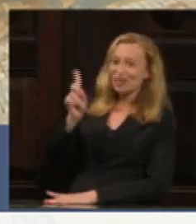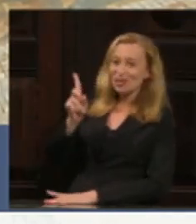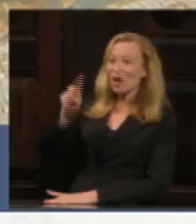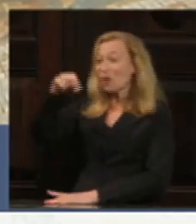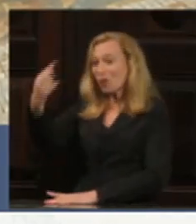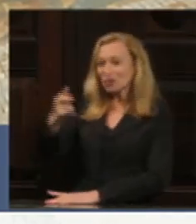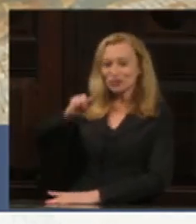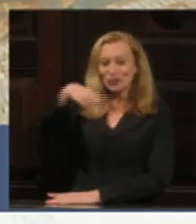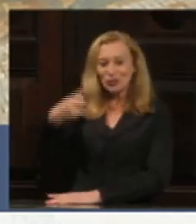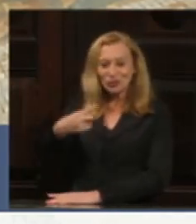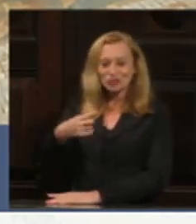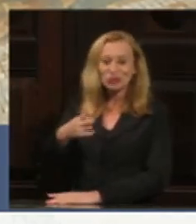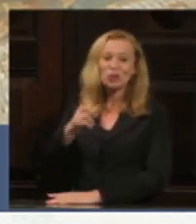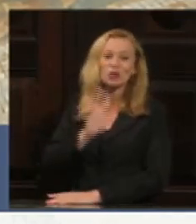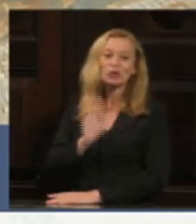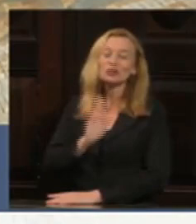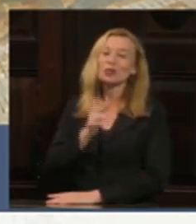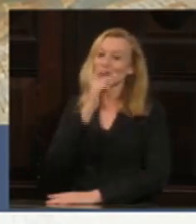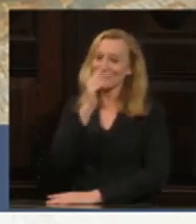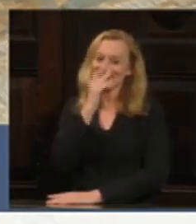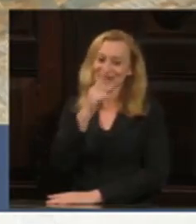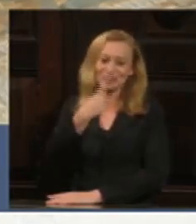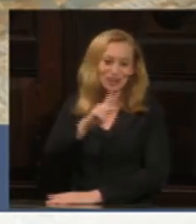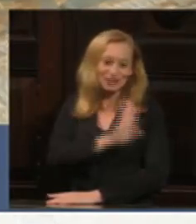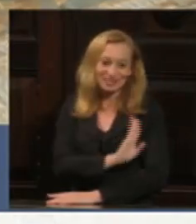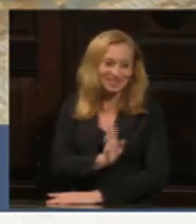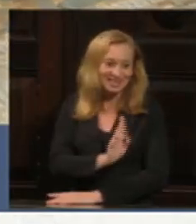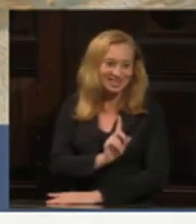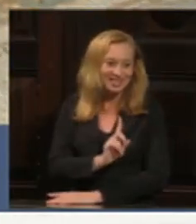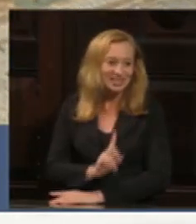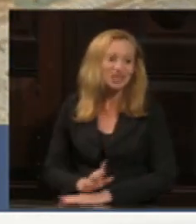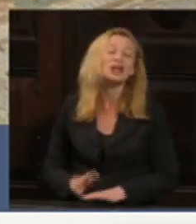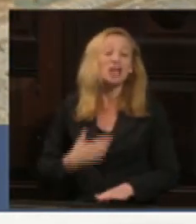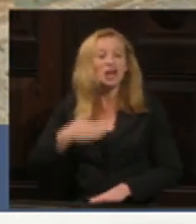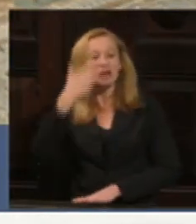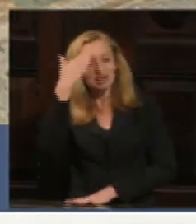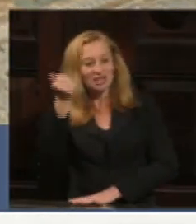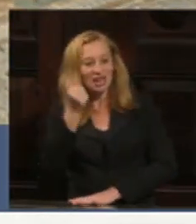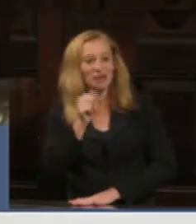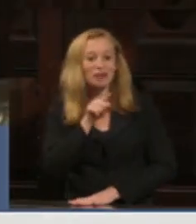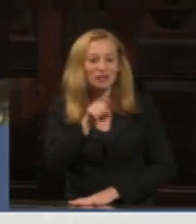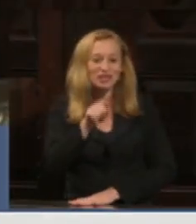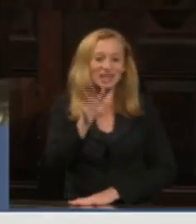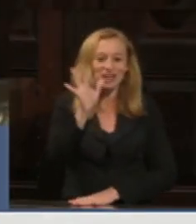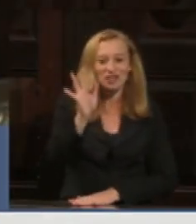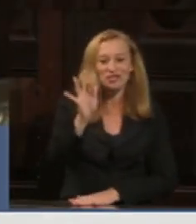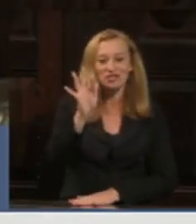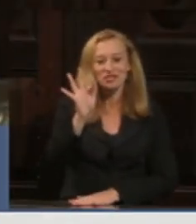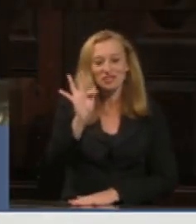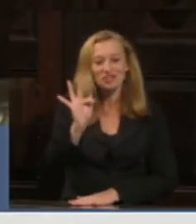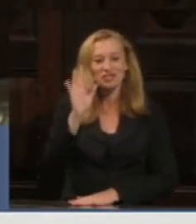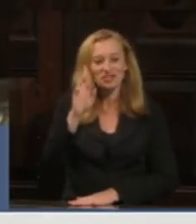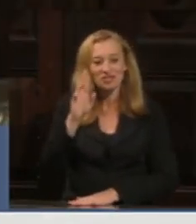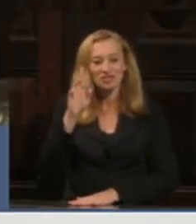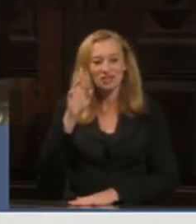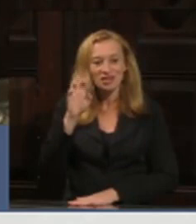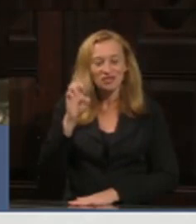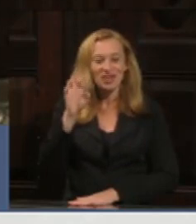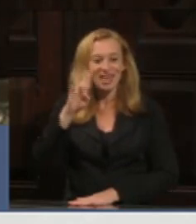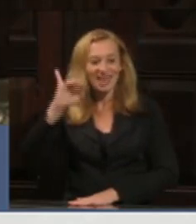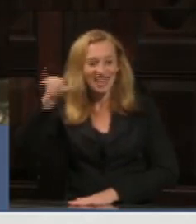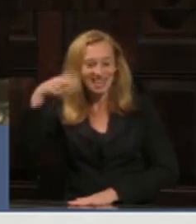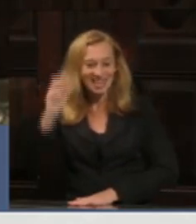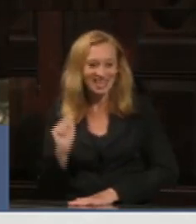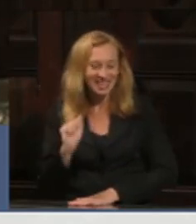besteira. O quanto eu recebi de ligação ontem, Lucinha, você não tem ideia. Eu sei, mas você é um Ferreirinha. Meu nome do Jornal Nacional tava assim, ó.